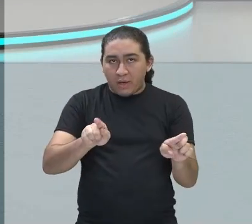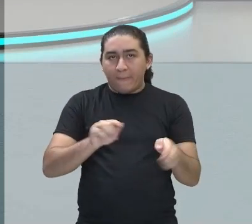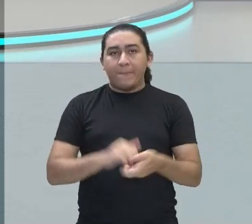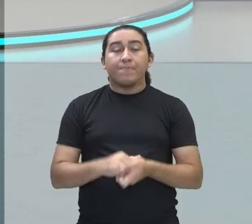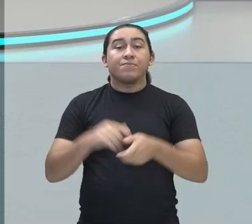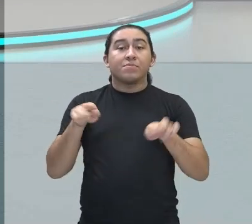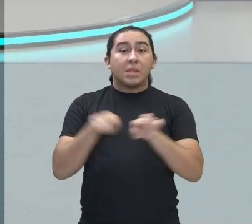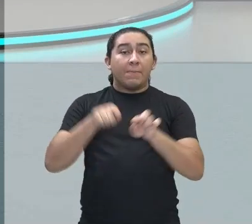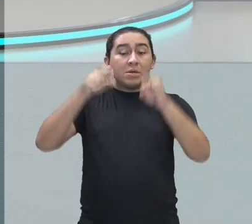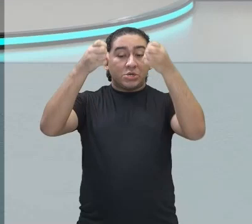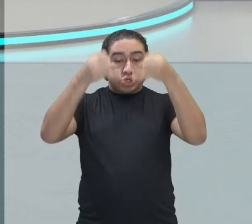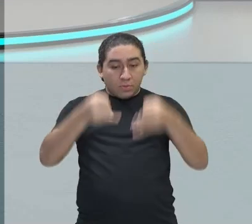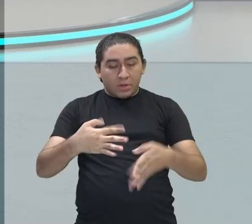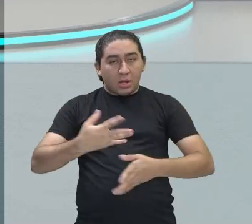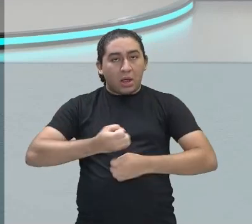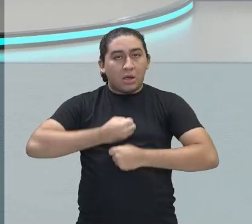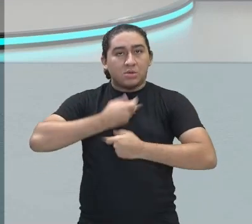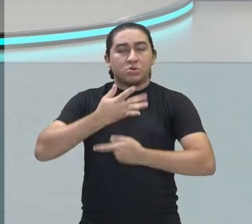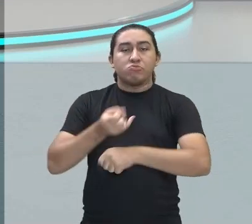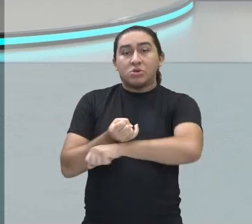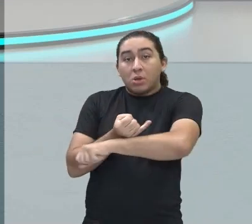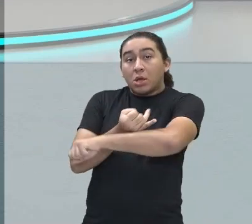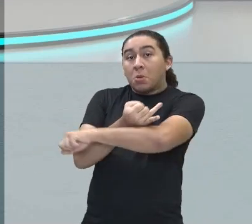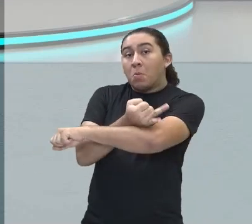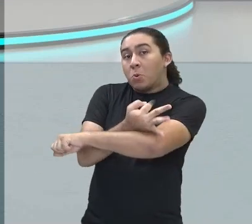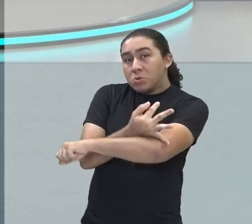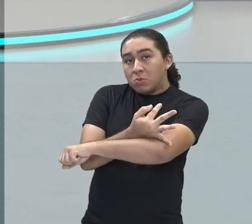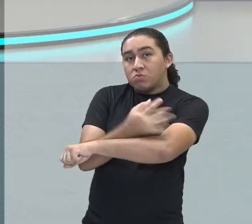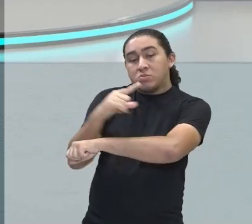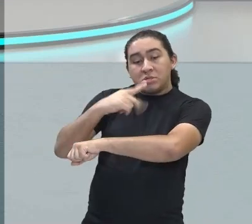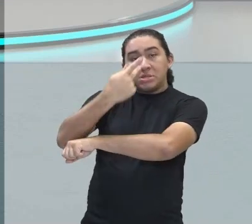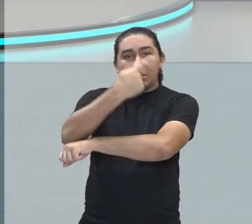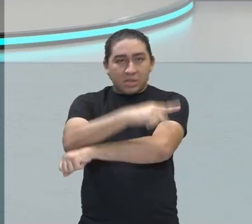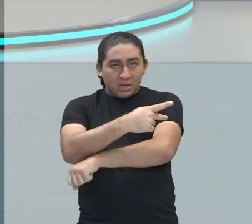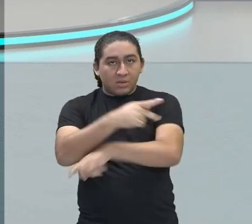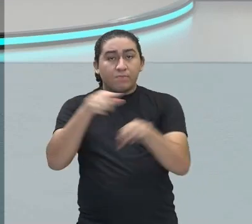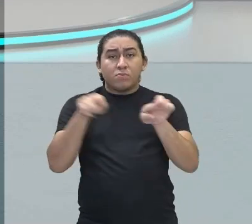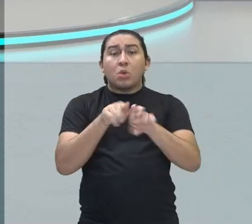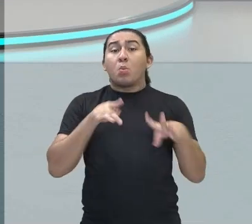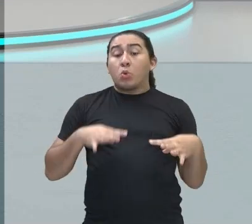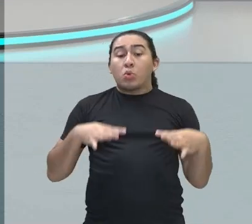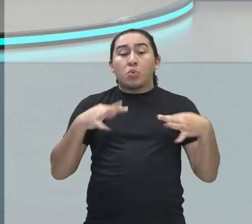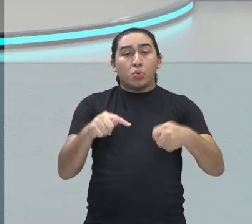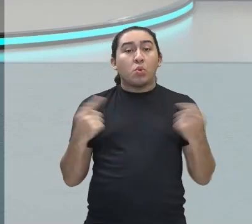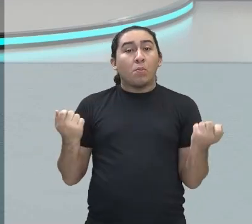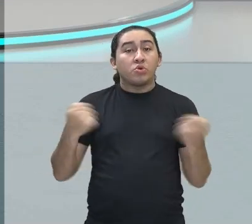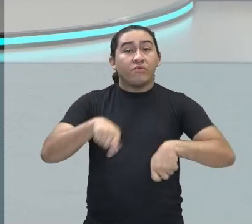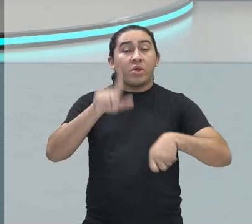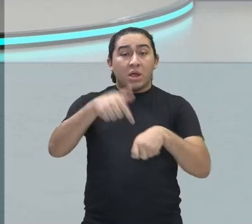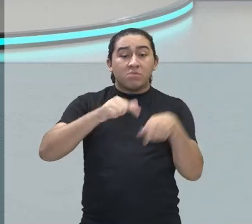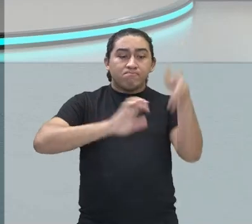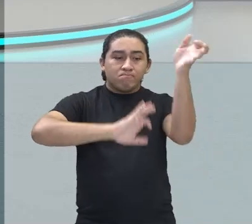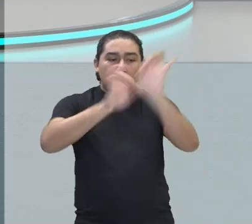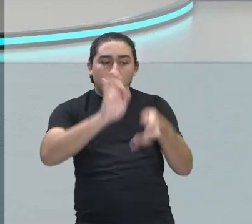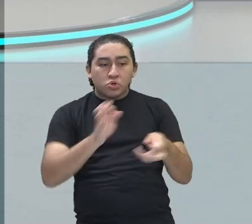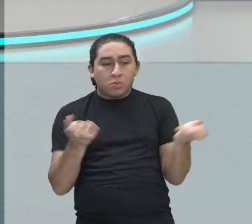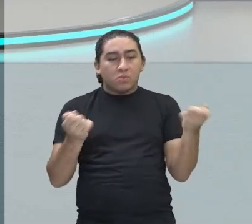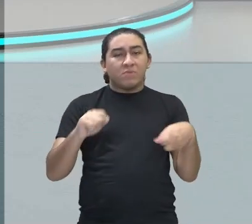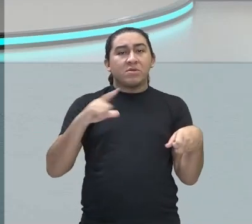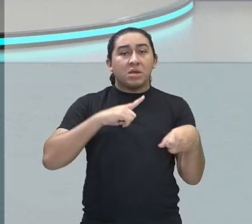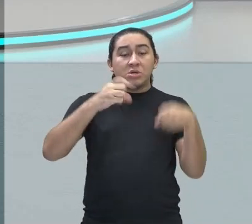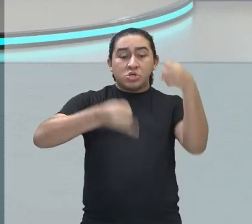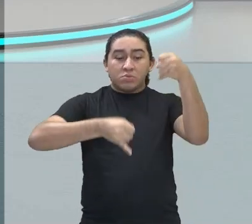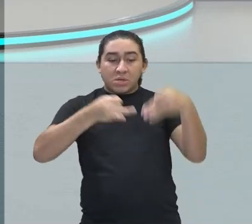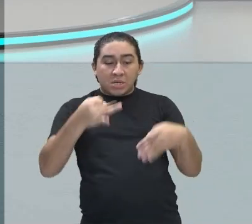toda a emoção que ele está querendo passar, além de tudo que ele planejou para falar das suas